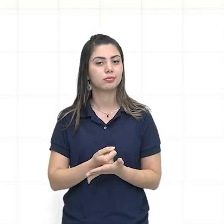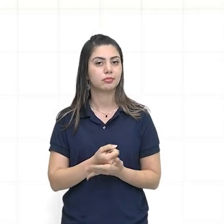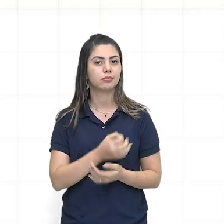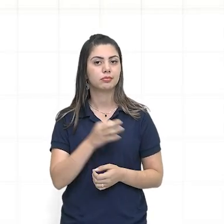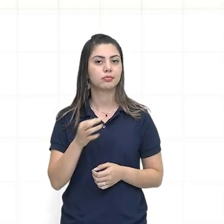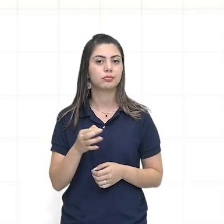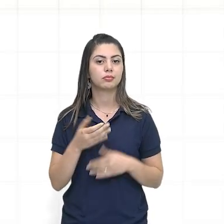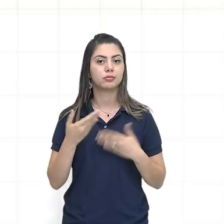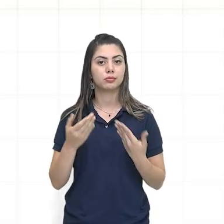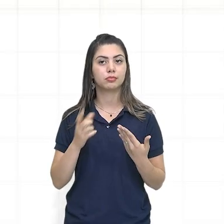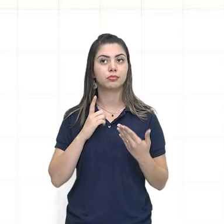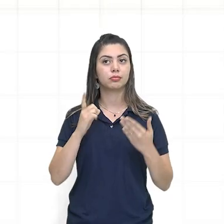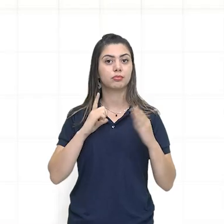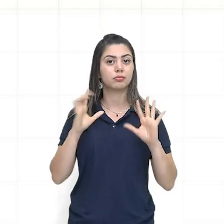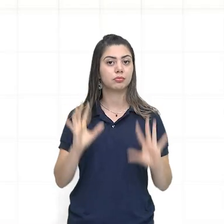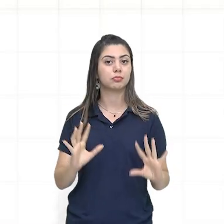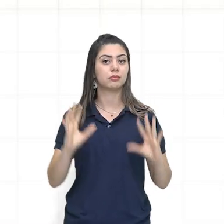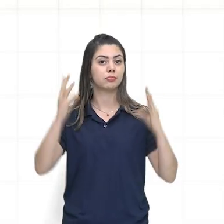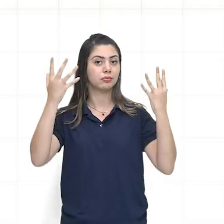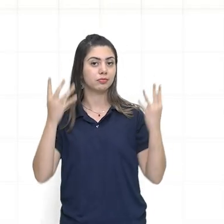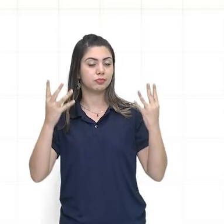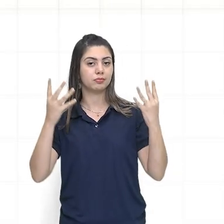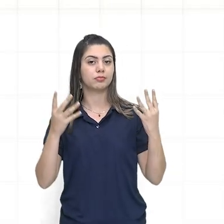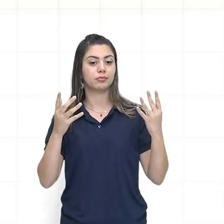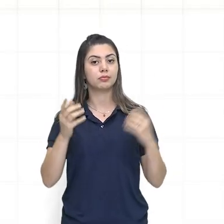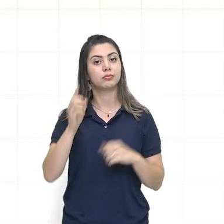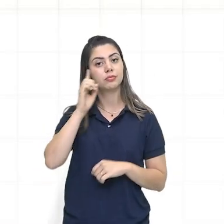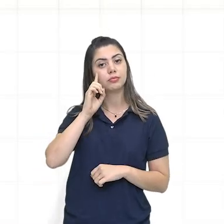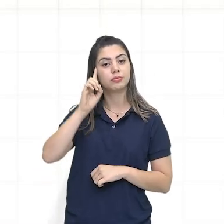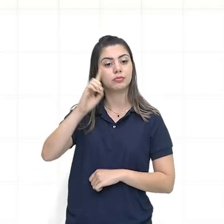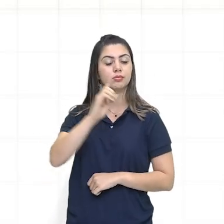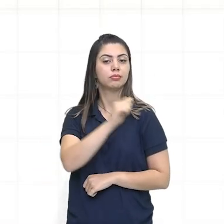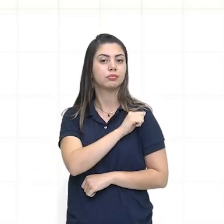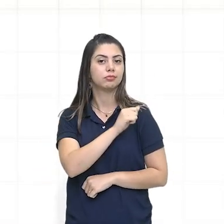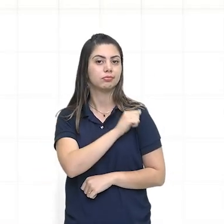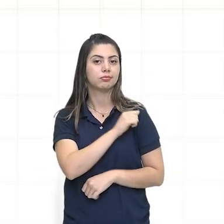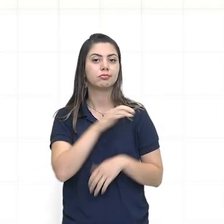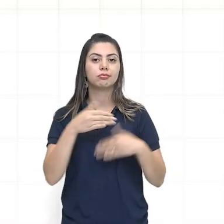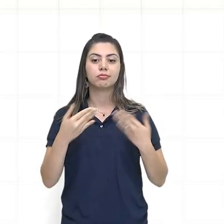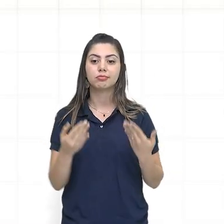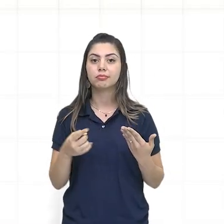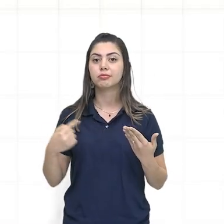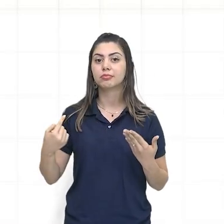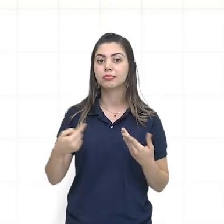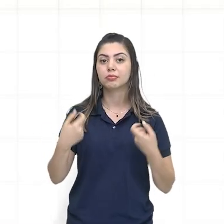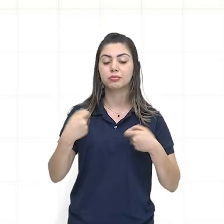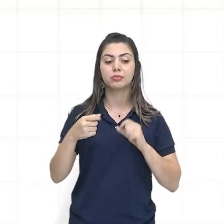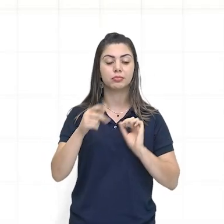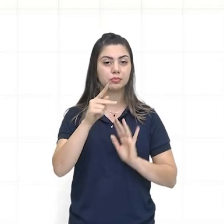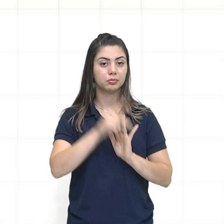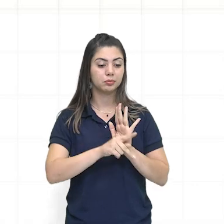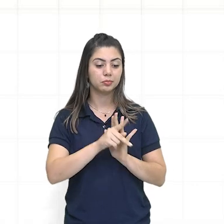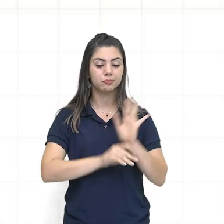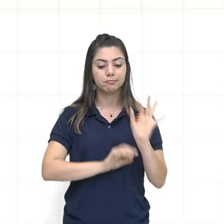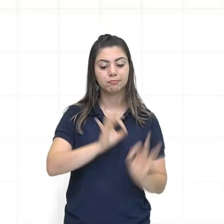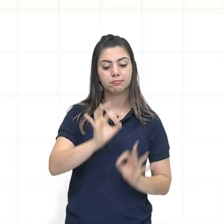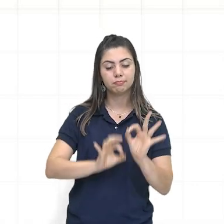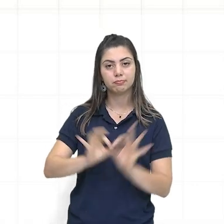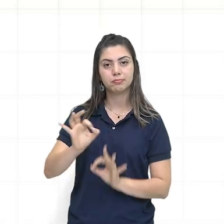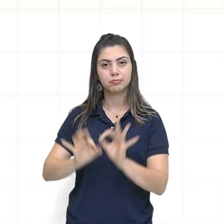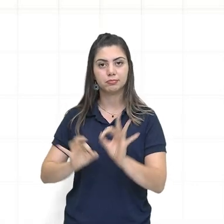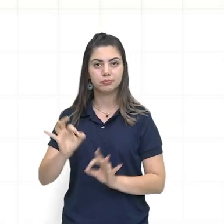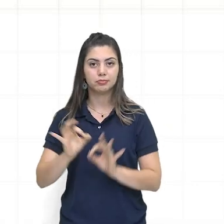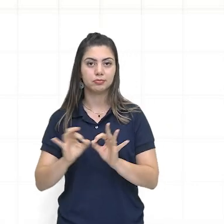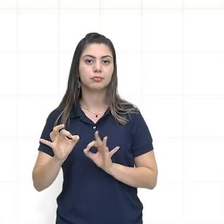Nós vamos realizar um evento, que é a comemoração do Dia do Estudante, e para isso nós temos que fazer um planejamento com base, né,